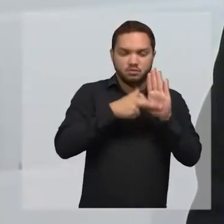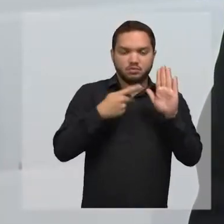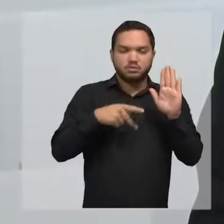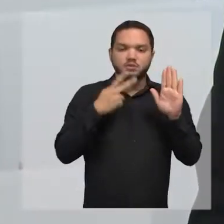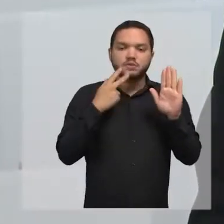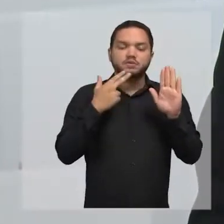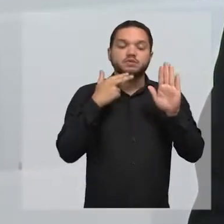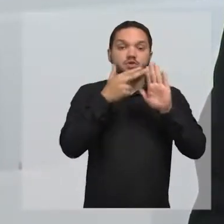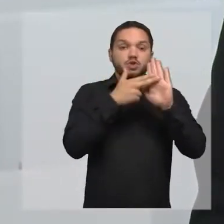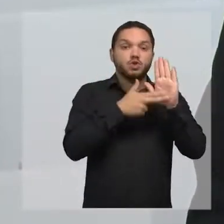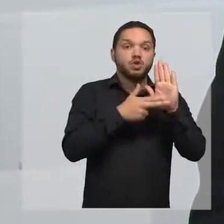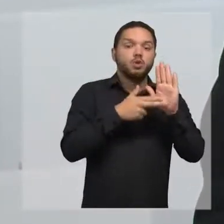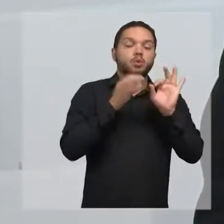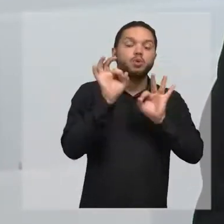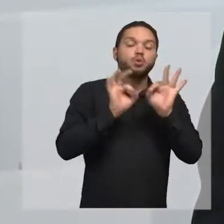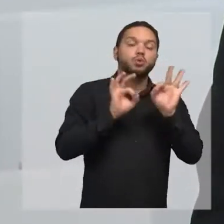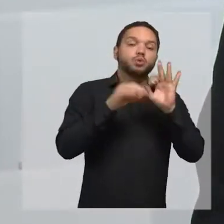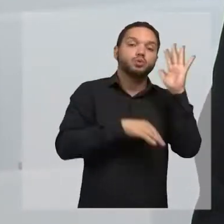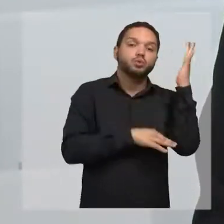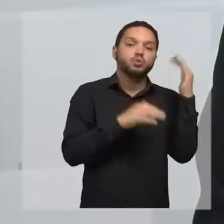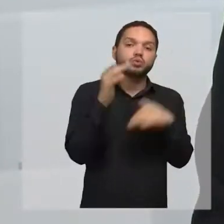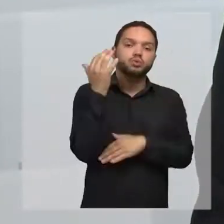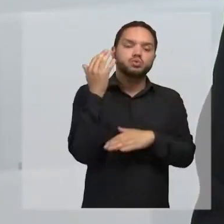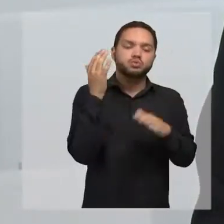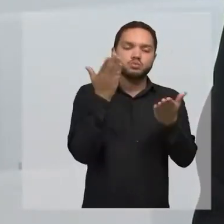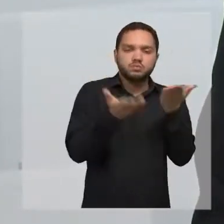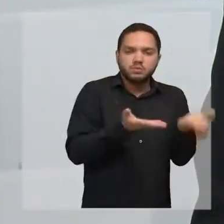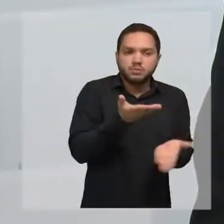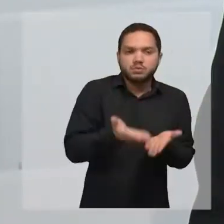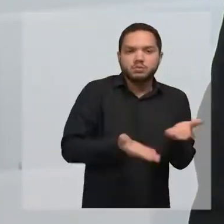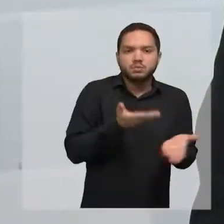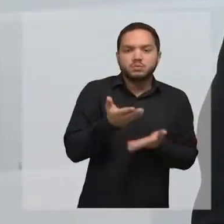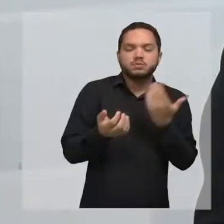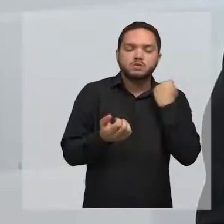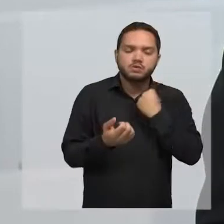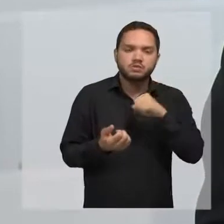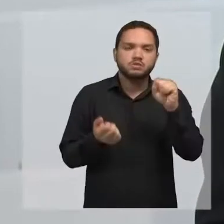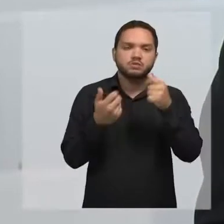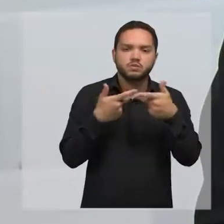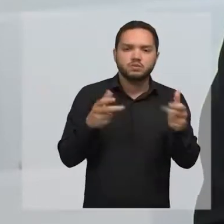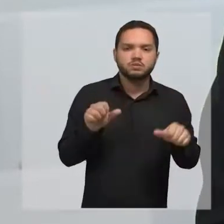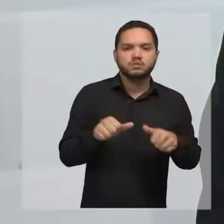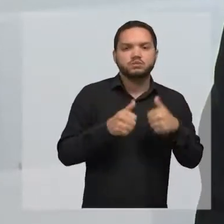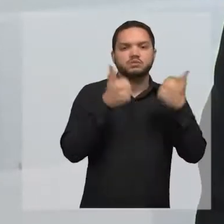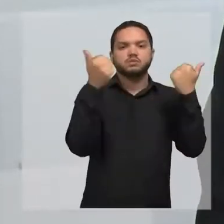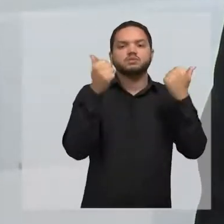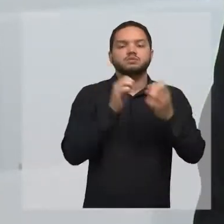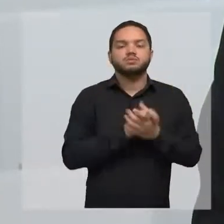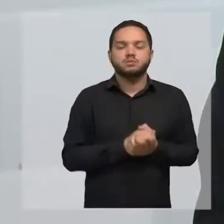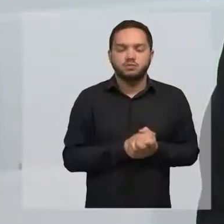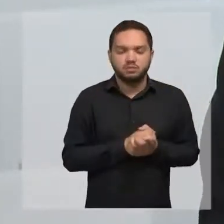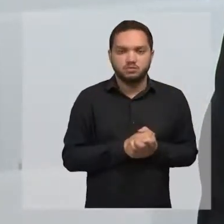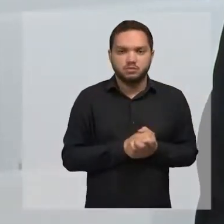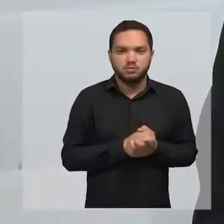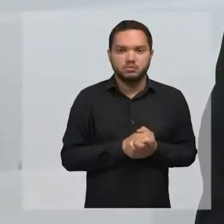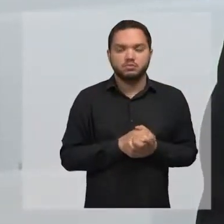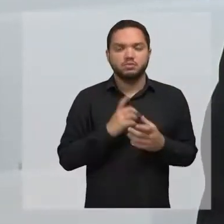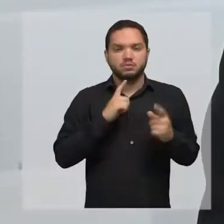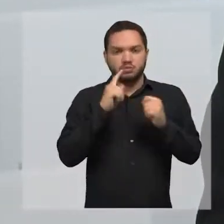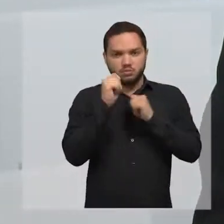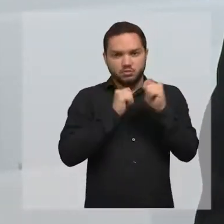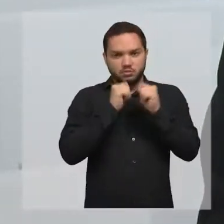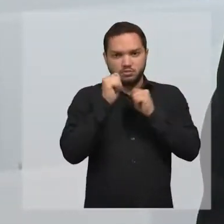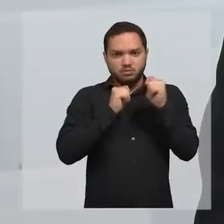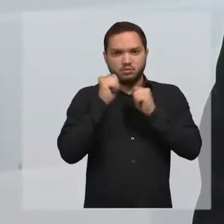a atuação do município com normas de gestão ambiental, proteção, preservação, conservação, defesa, melhoria, recuperação dos